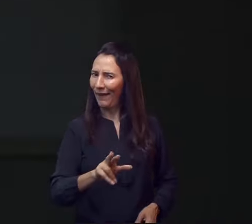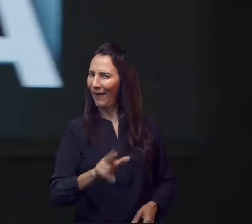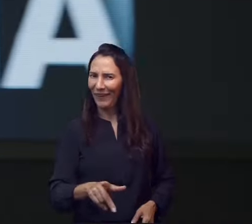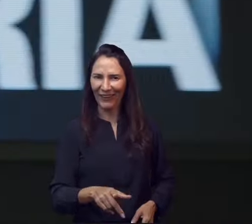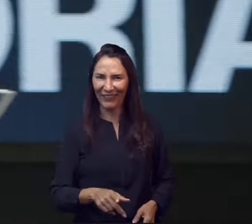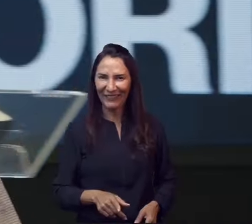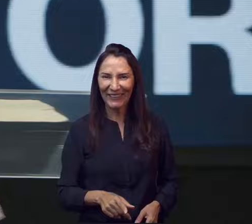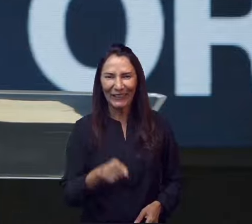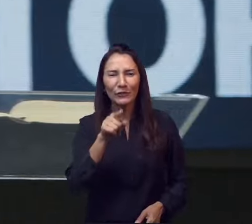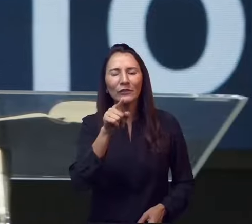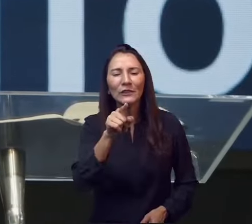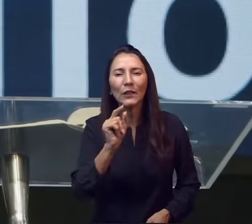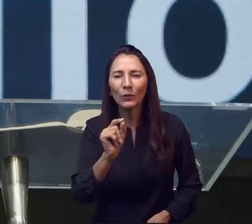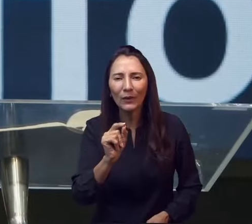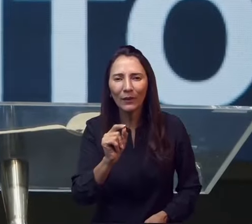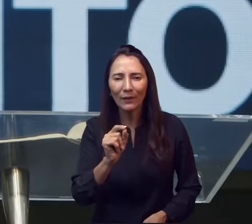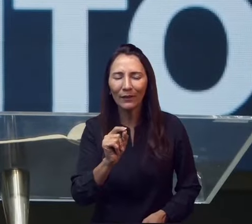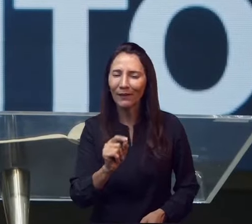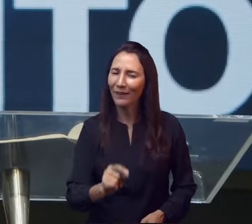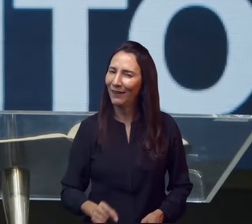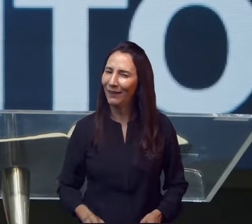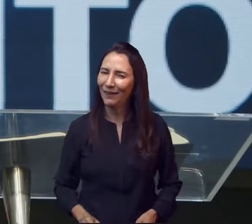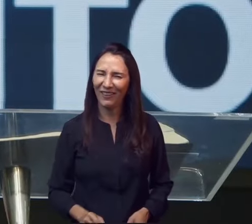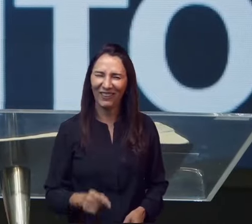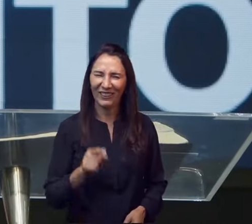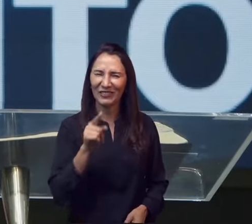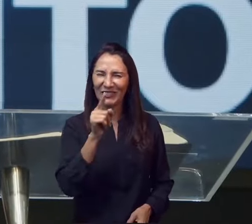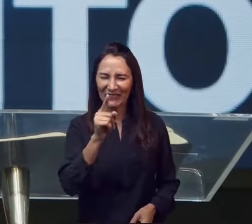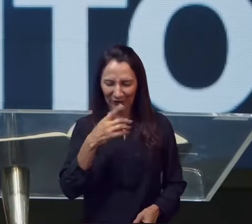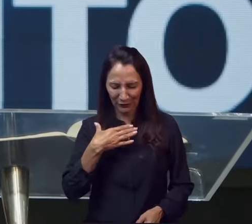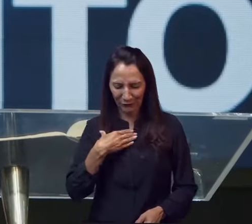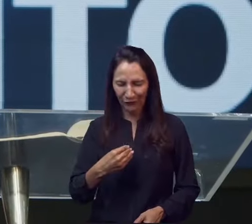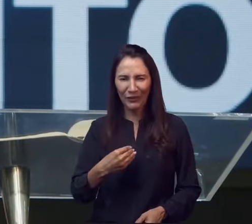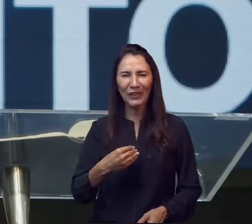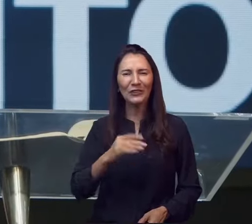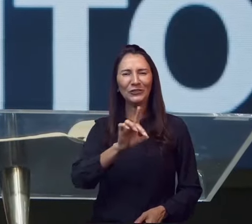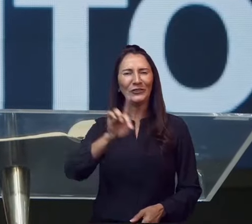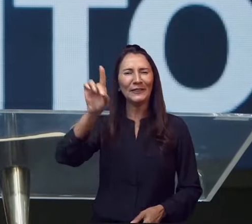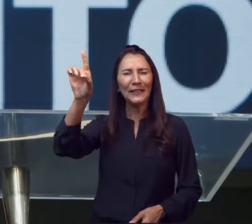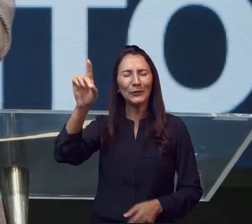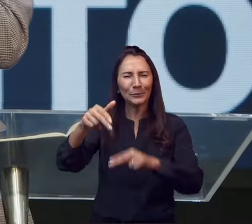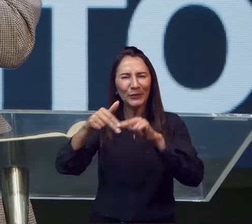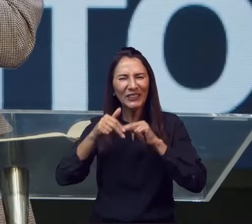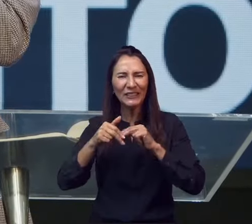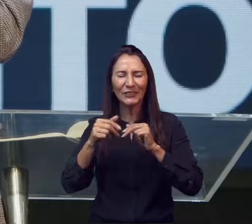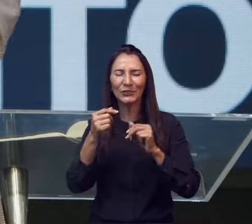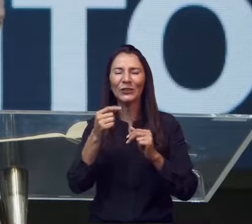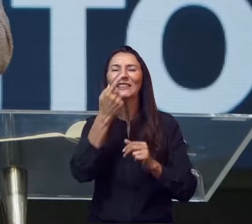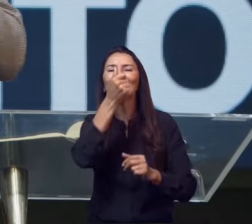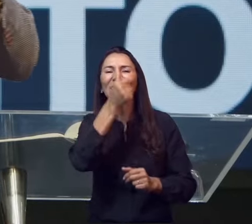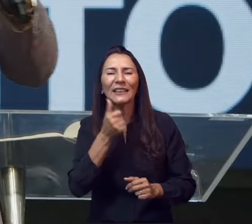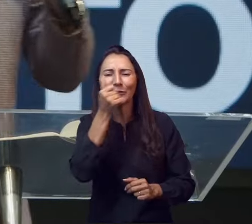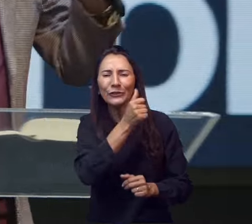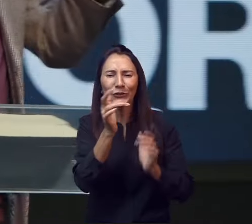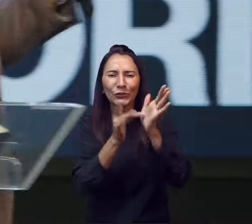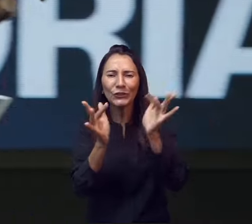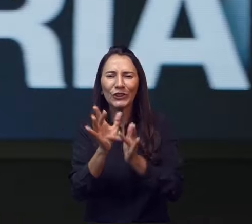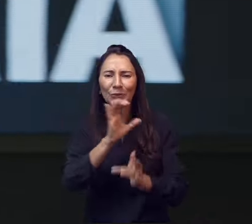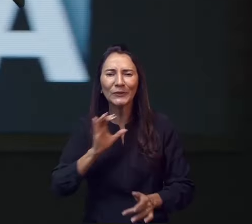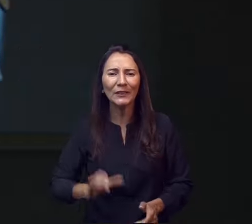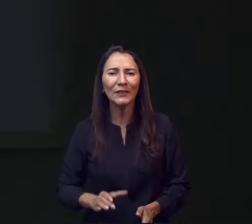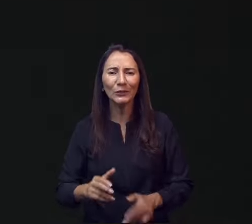servos vocês são herdeiros de Deus por cristo olha o que é que você é olha quem você